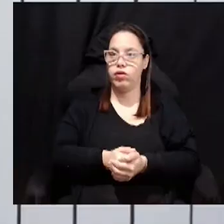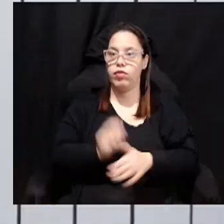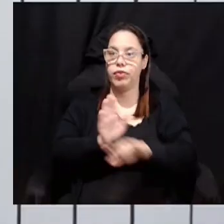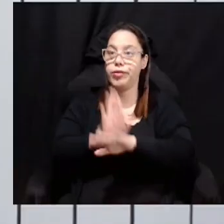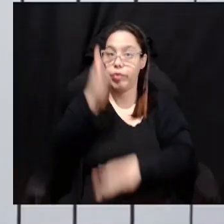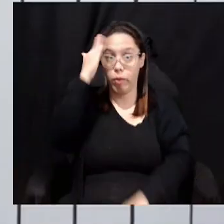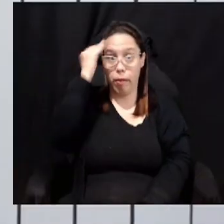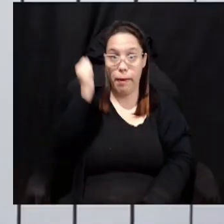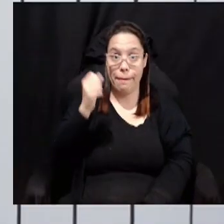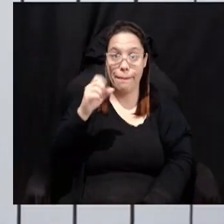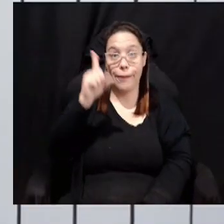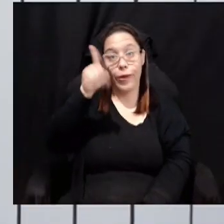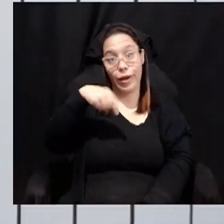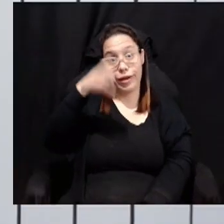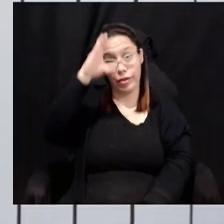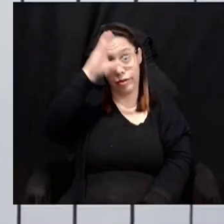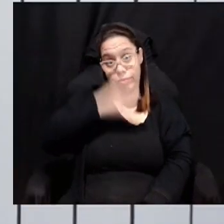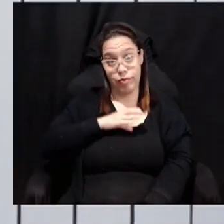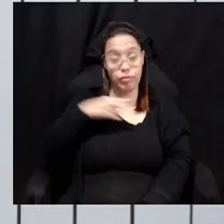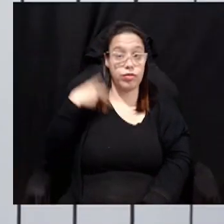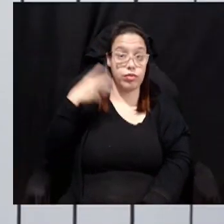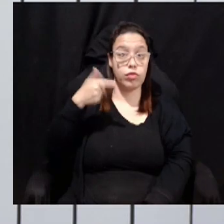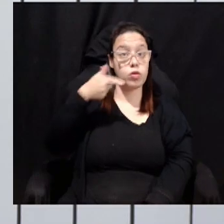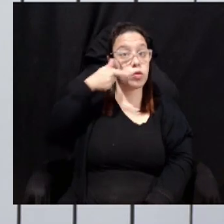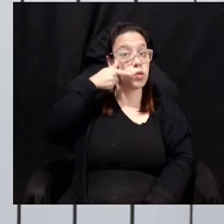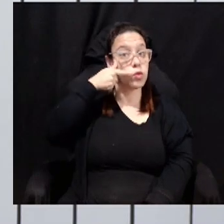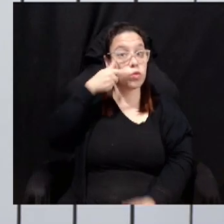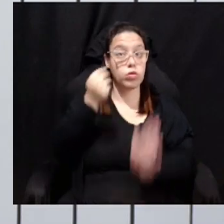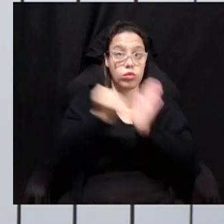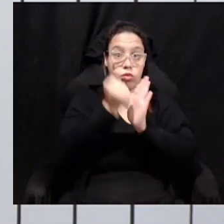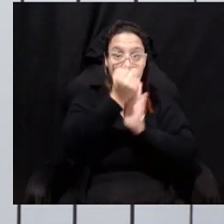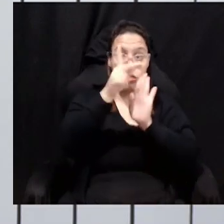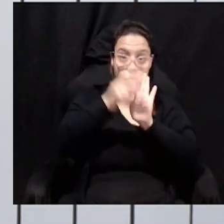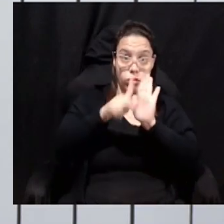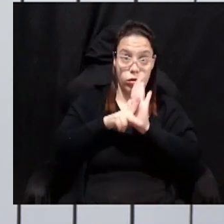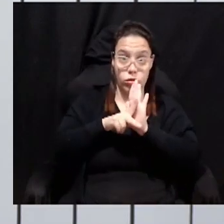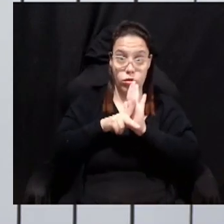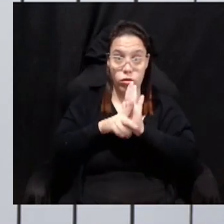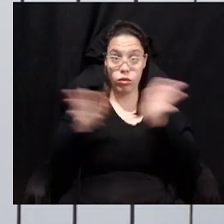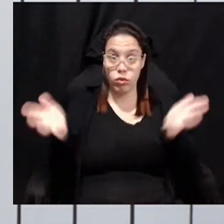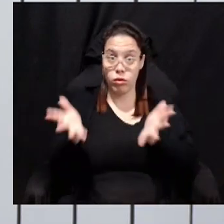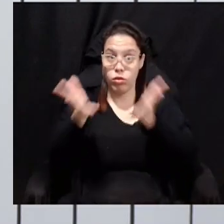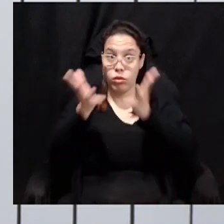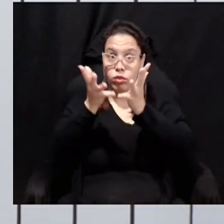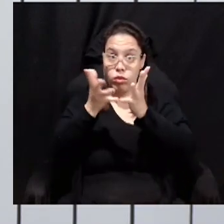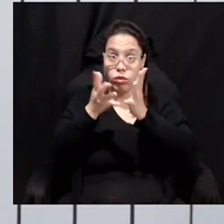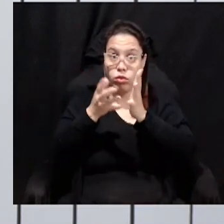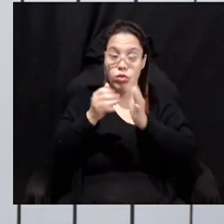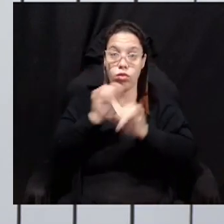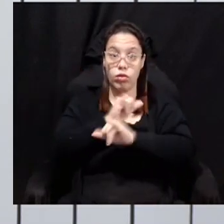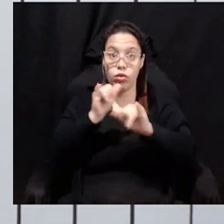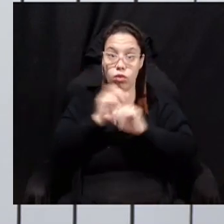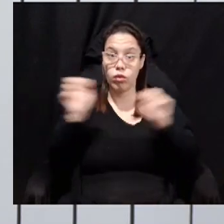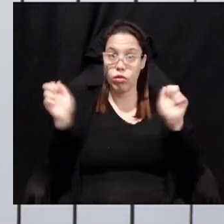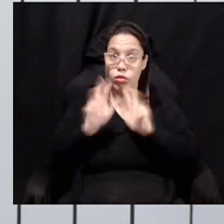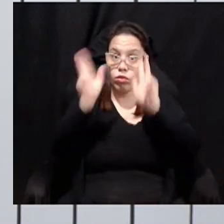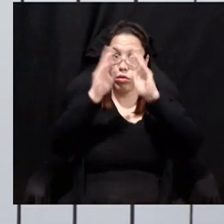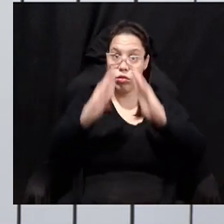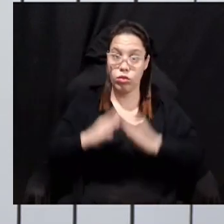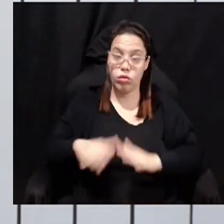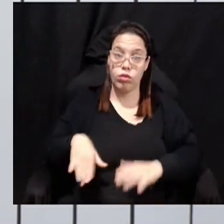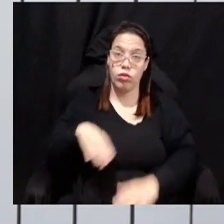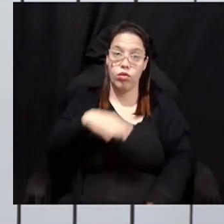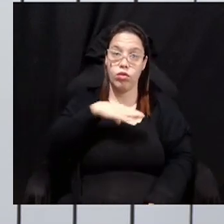cidadão. Vereador Guilherme Teixeira protocola projeto para promover avisos de alerta para moradores de Campinas